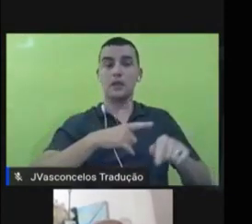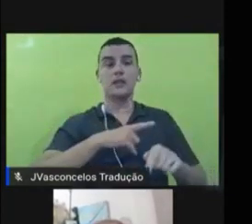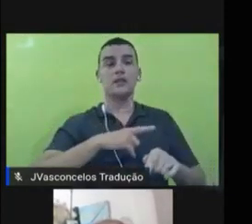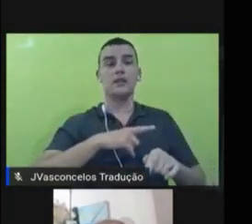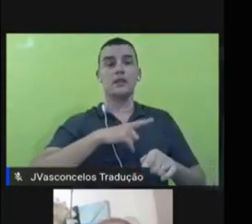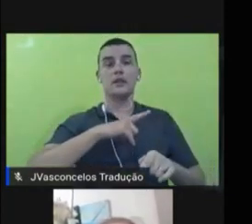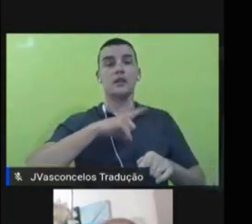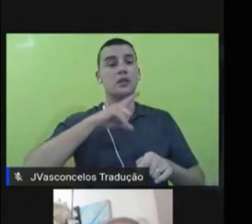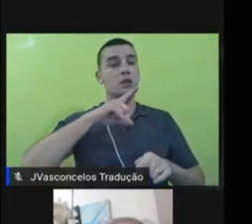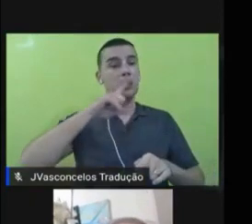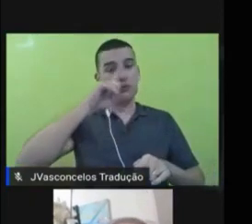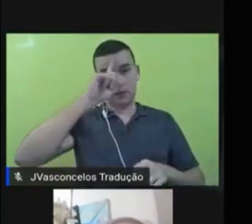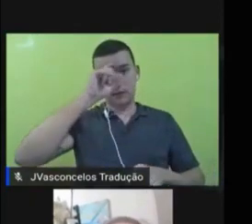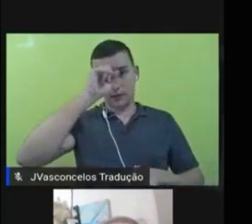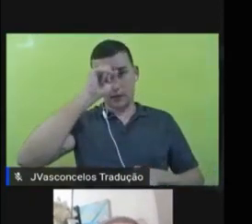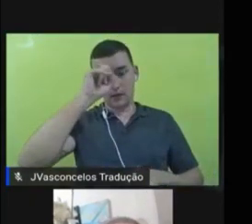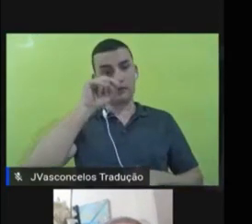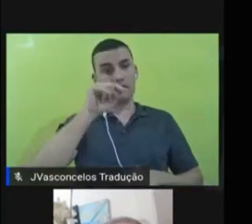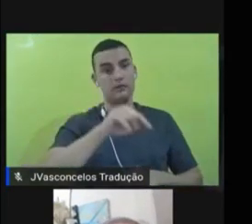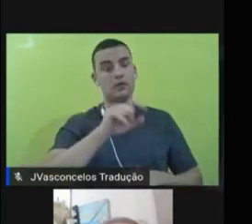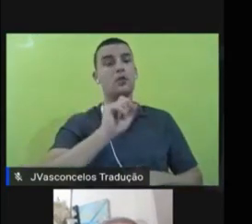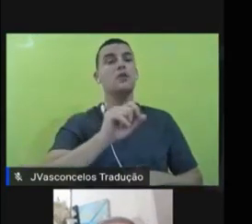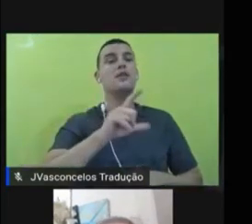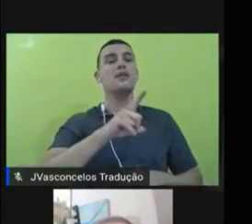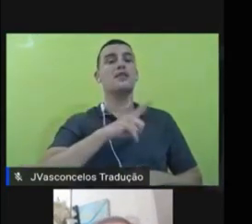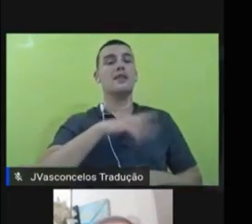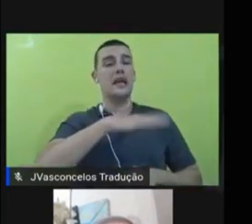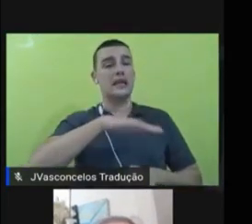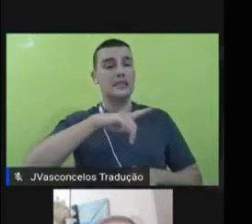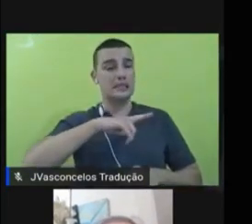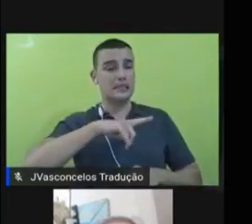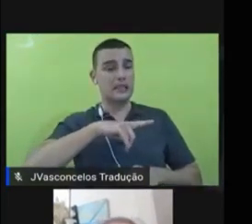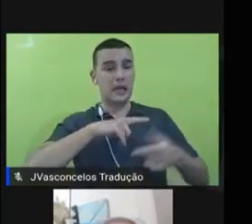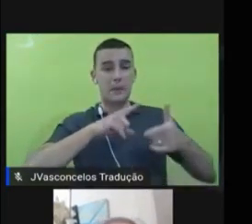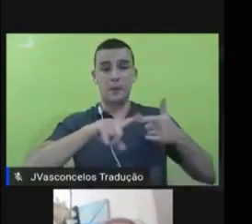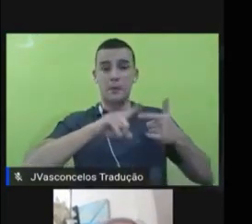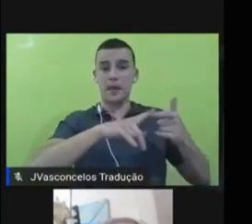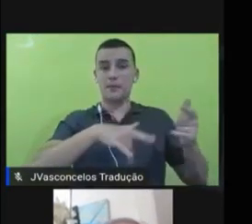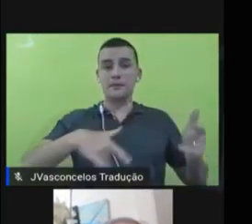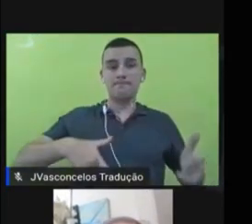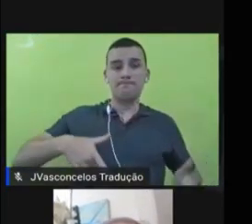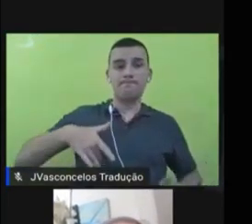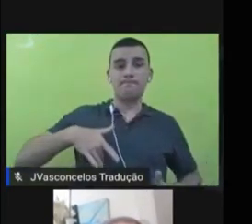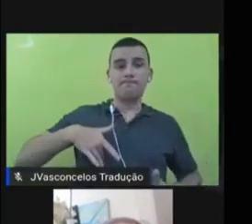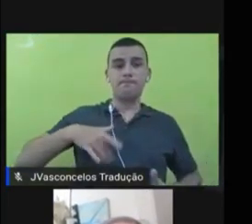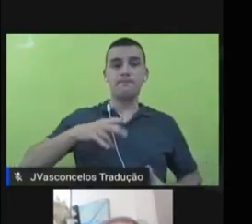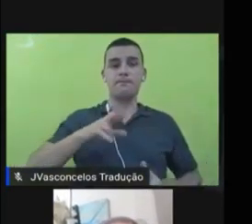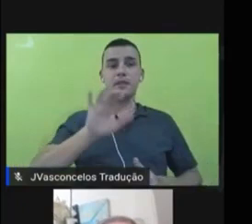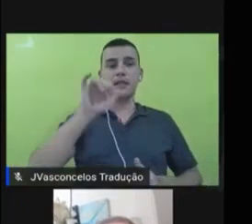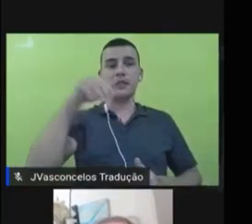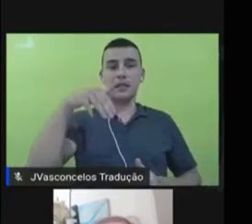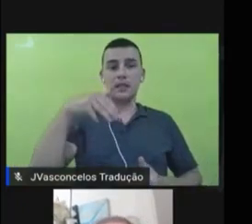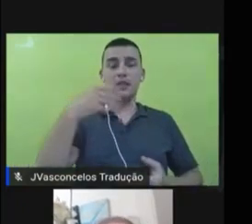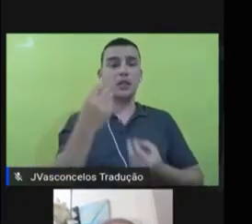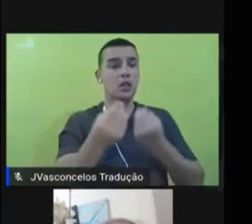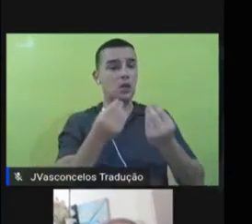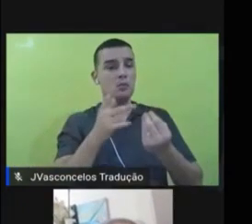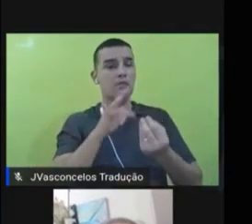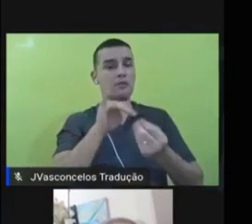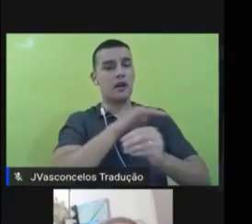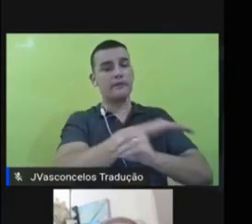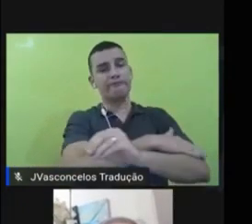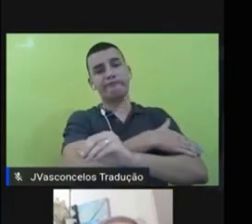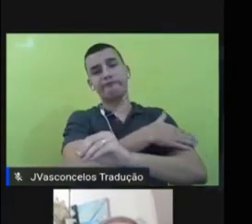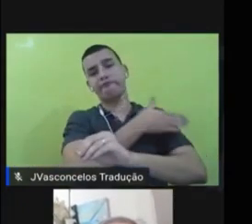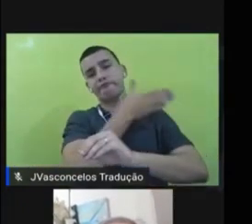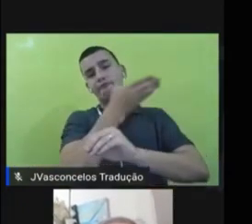a criança renal crônica vai fazer uma infusão, ela vai, às vezes, passar o dia inteiro